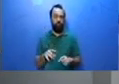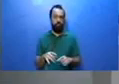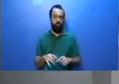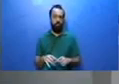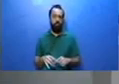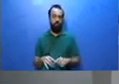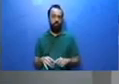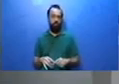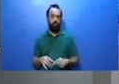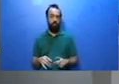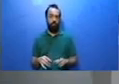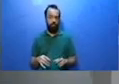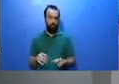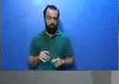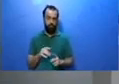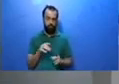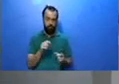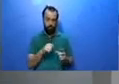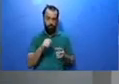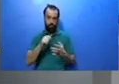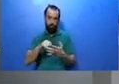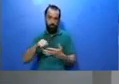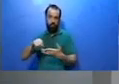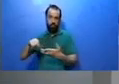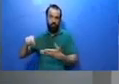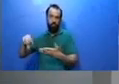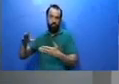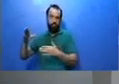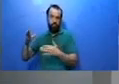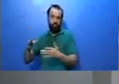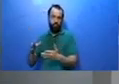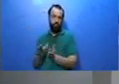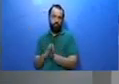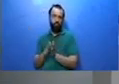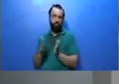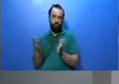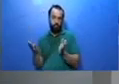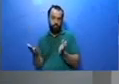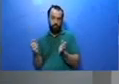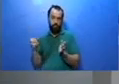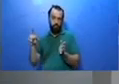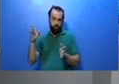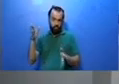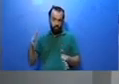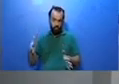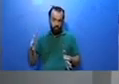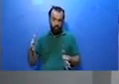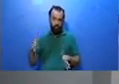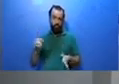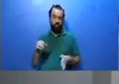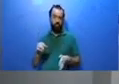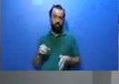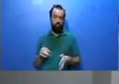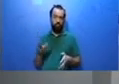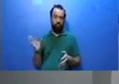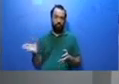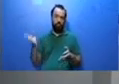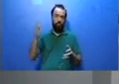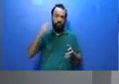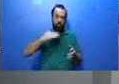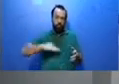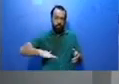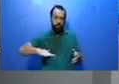o final da linha do caderno de vocês. Aqui, ó, como se fosse o meu caderno, terminou a linha. Aí eu vou para a